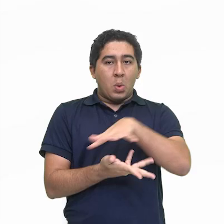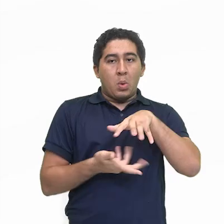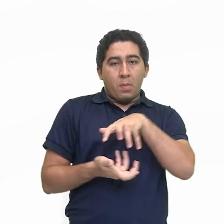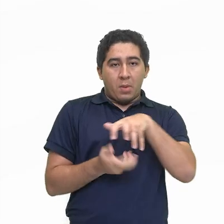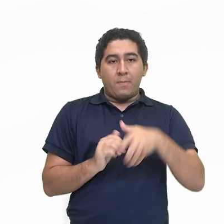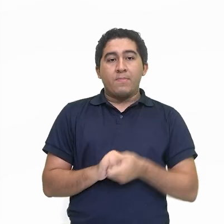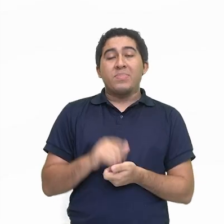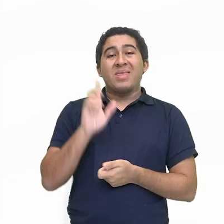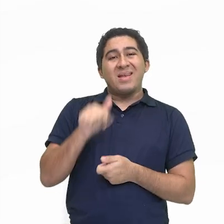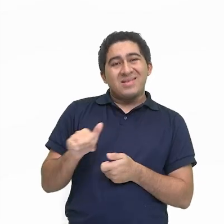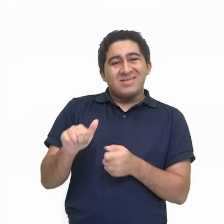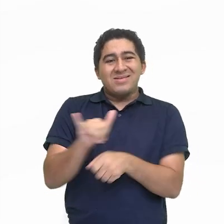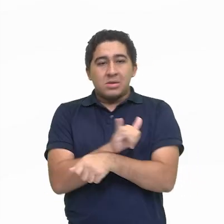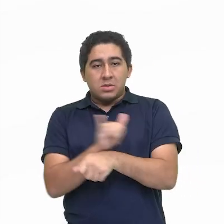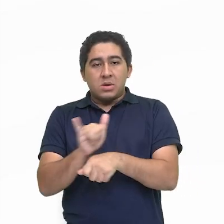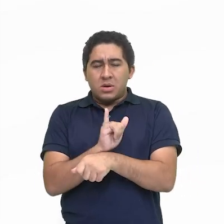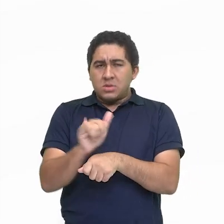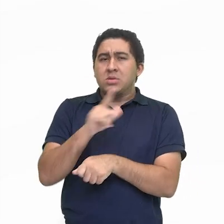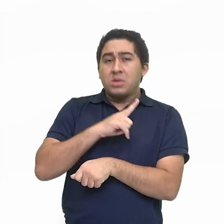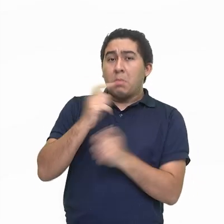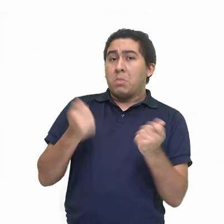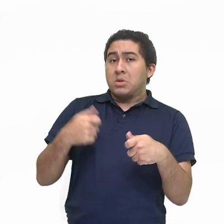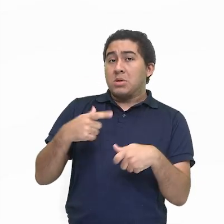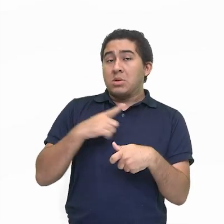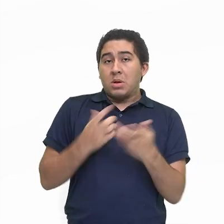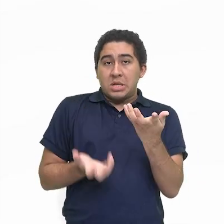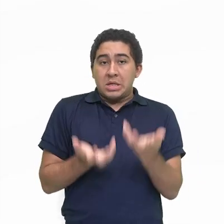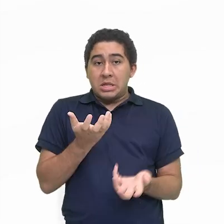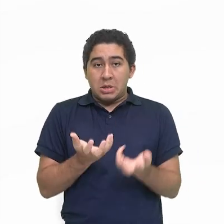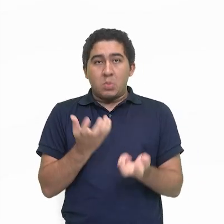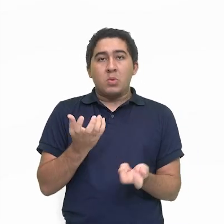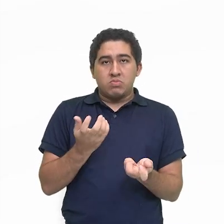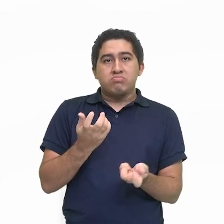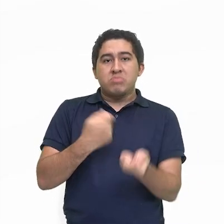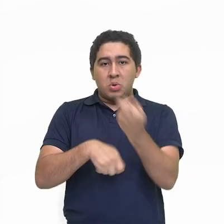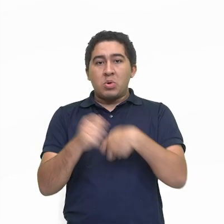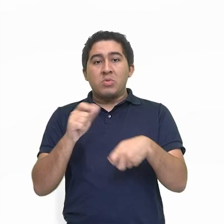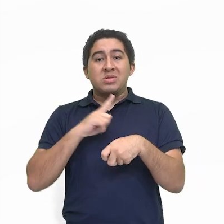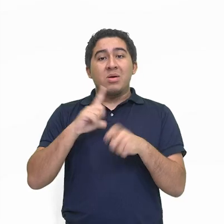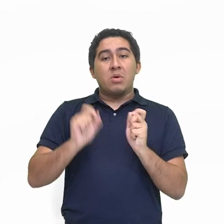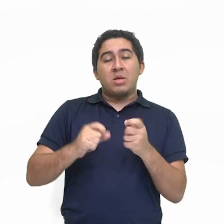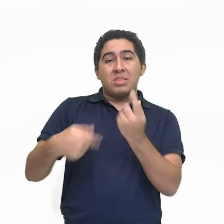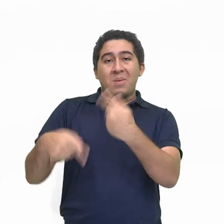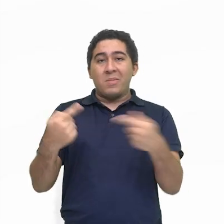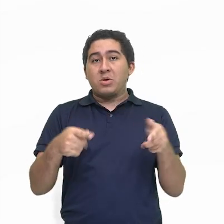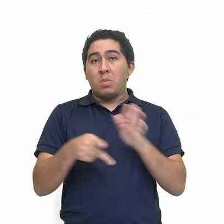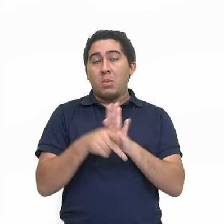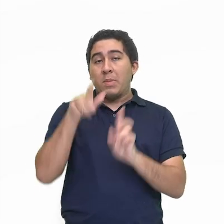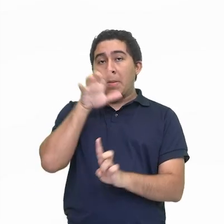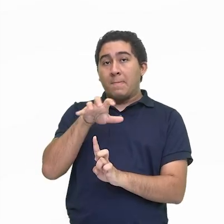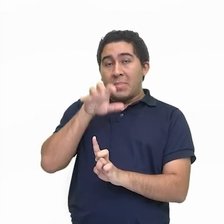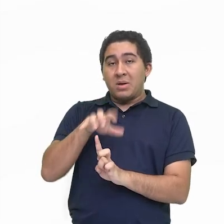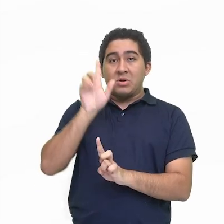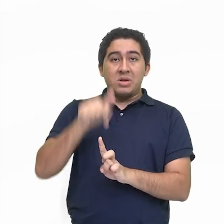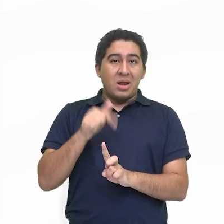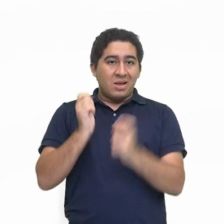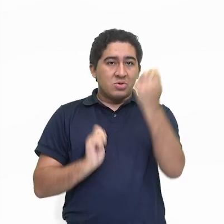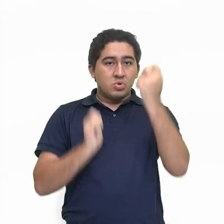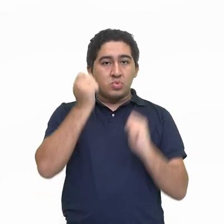embora necessária para a estabilidade econômica, gerou debate sobre seus impactos na indústria